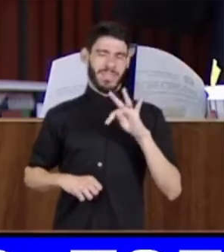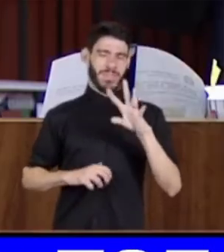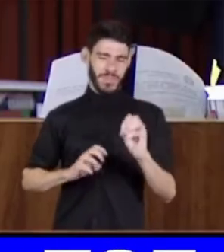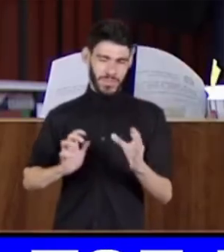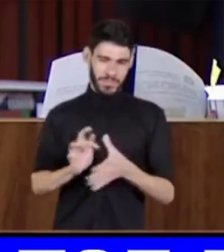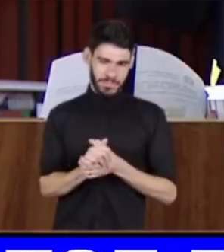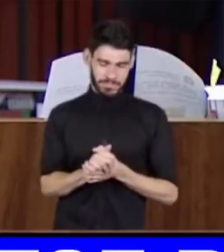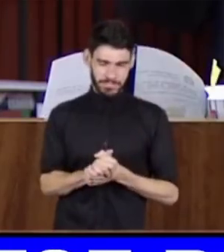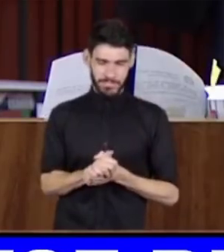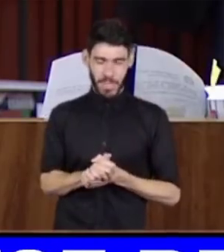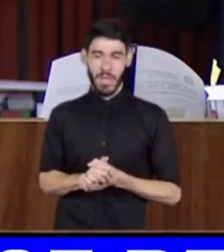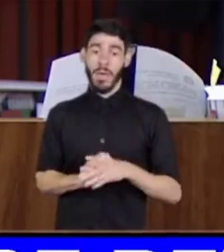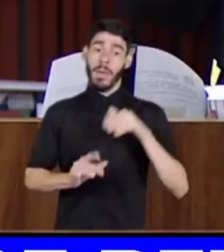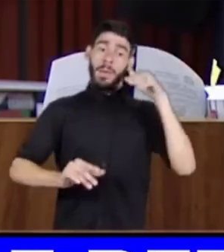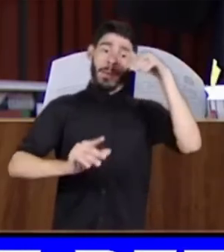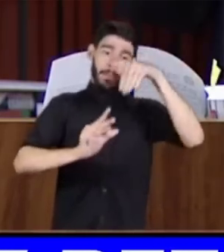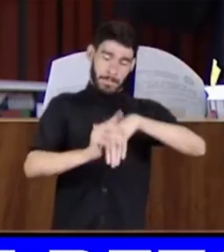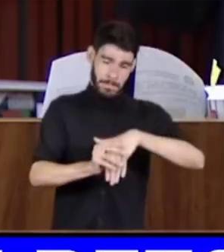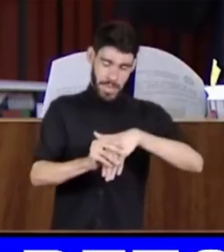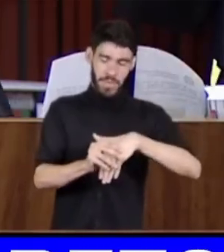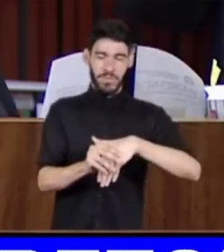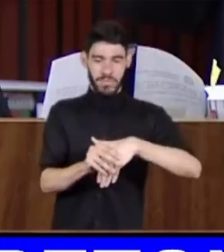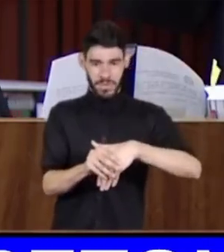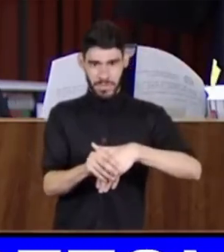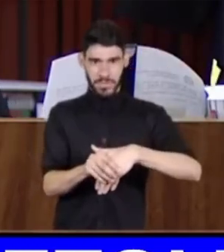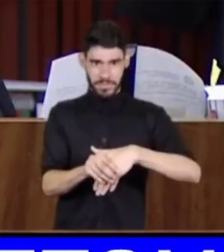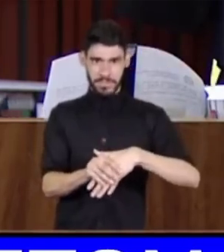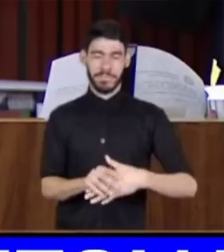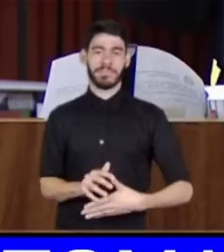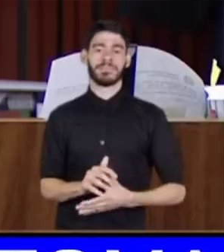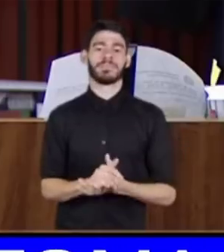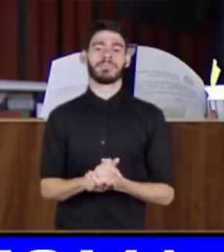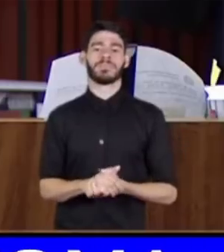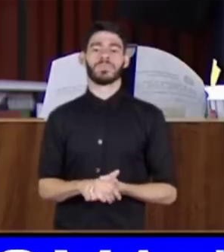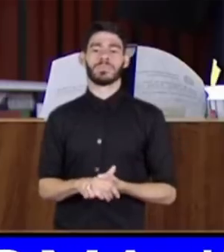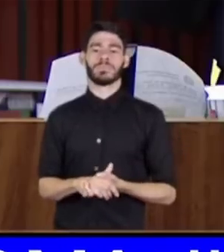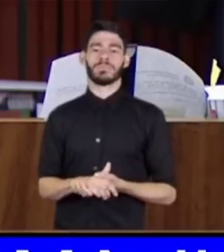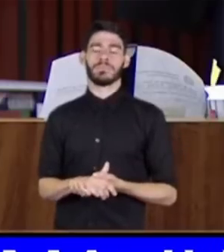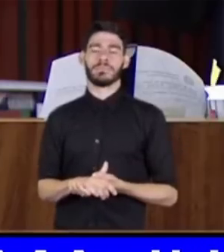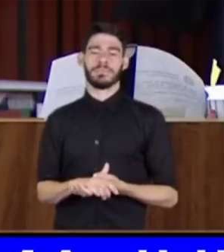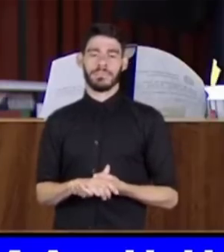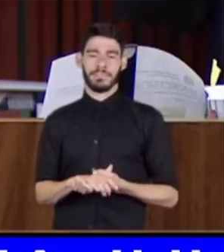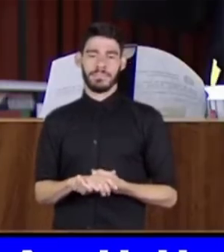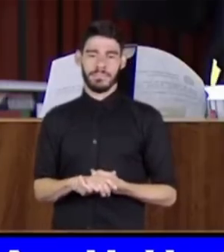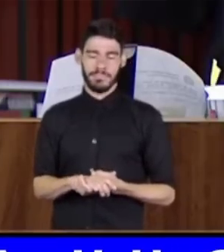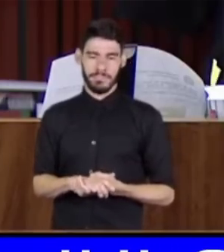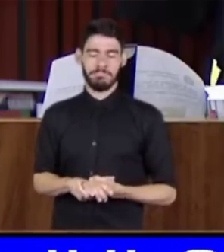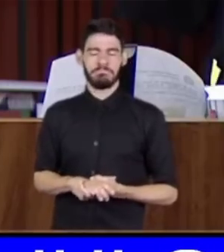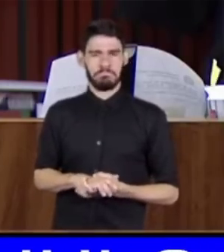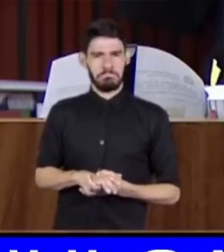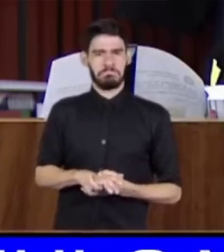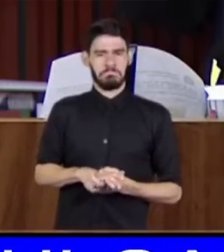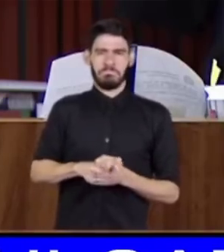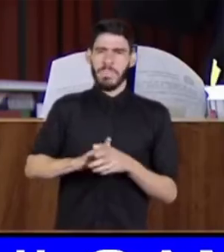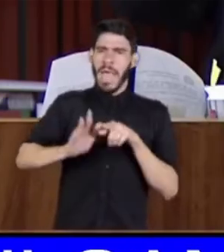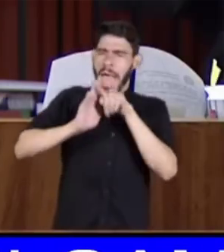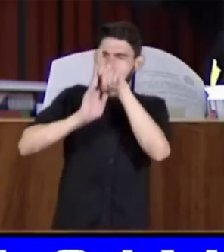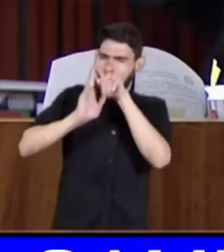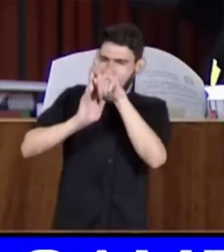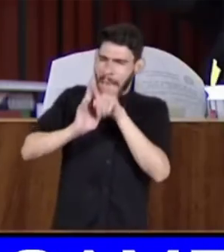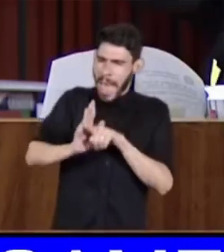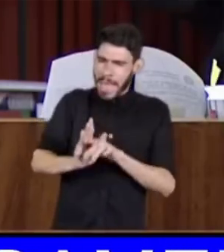pelo voto, pela pelo aprofundado estudo que